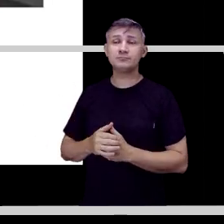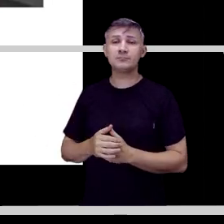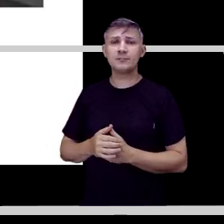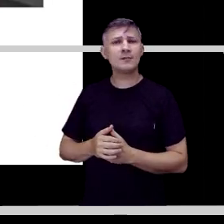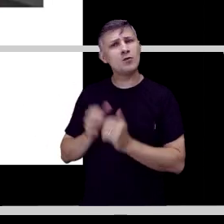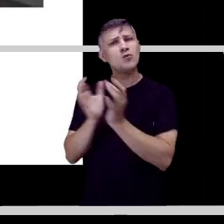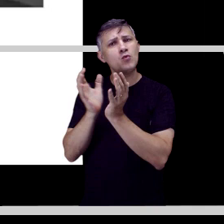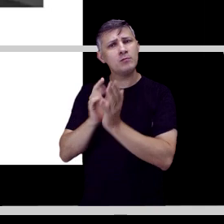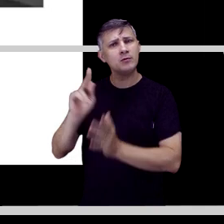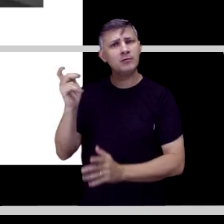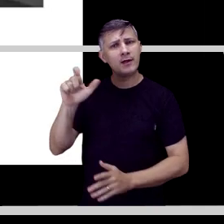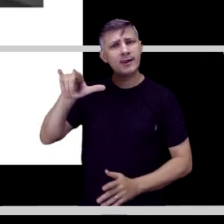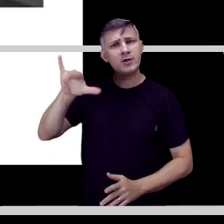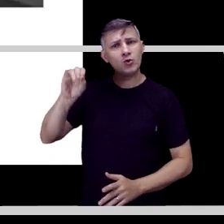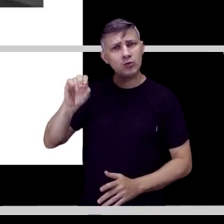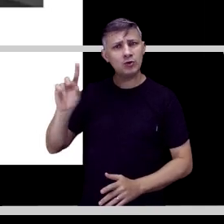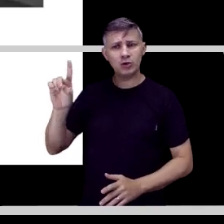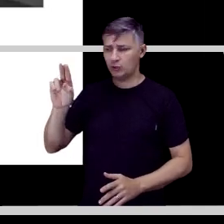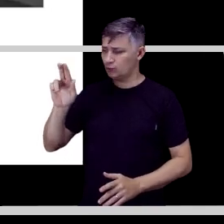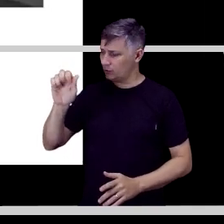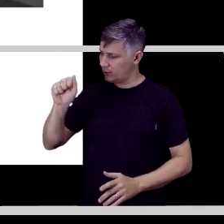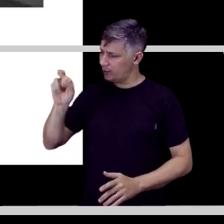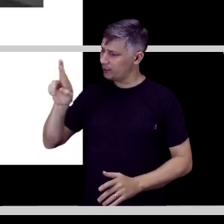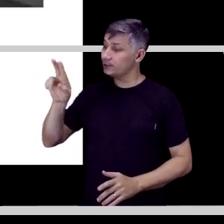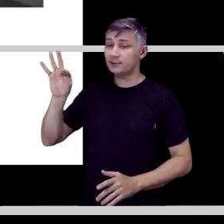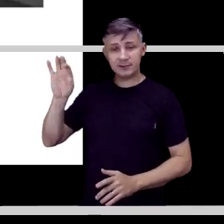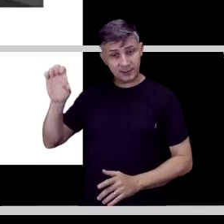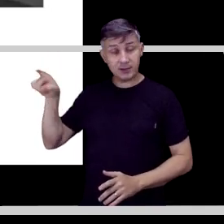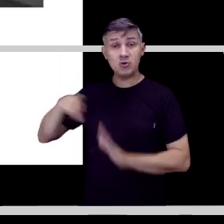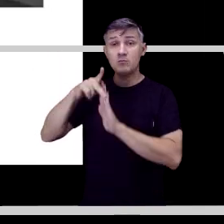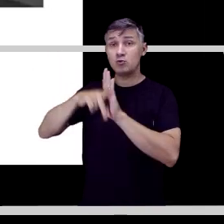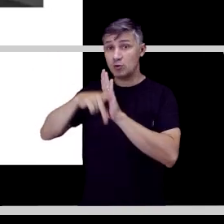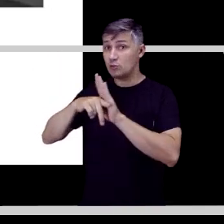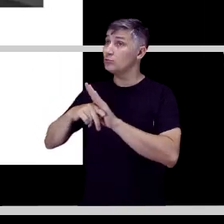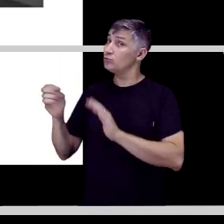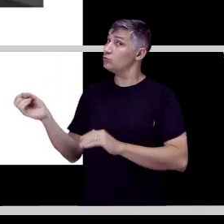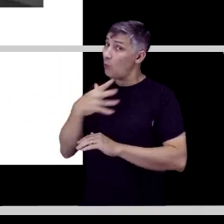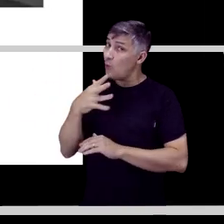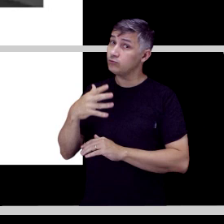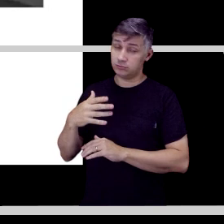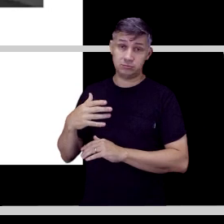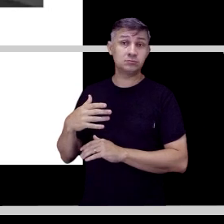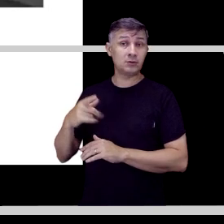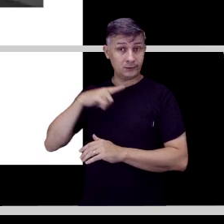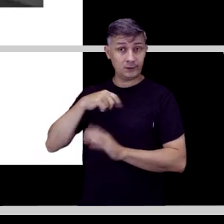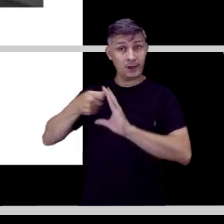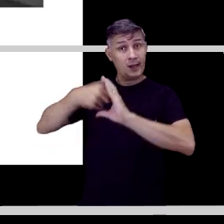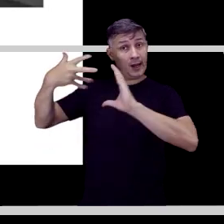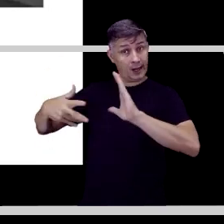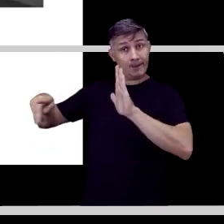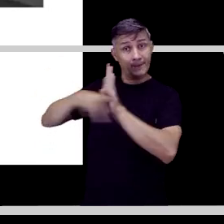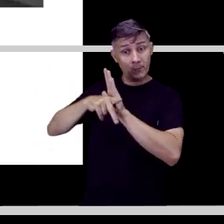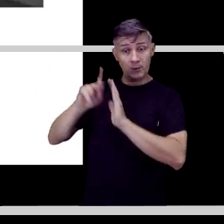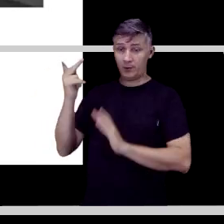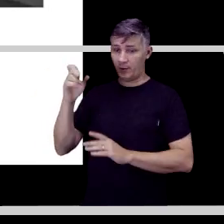com a equipe do Hélio Duarte, né? Então, um projeto moderno que traz as principais características do